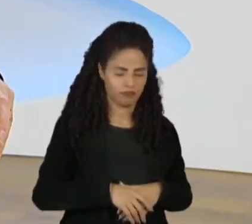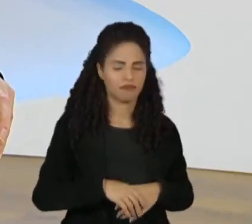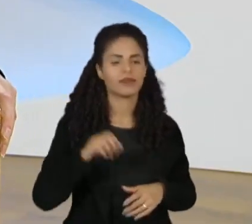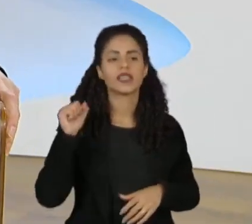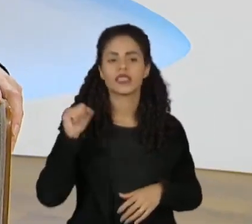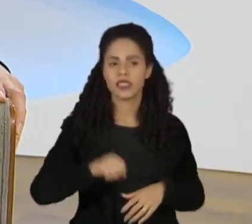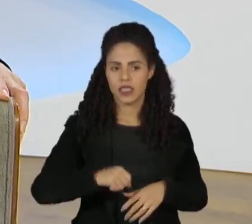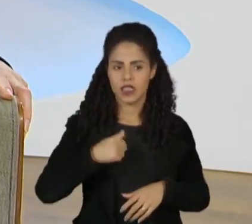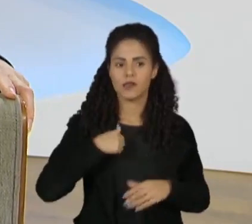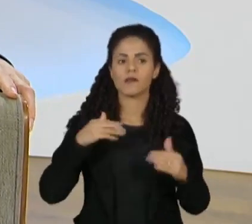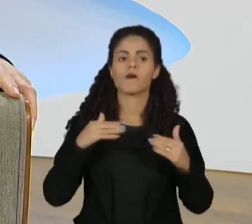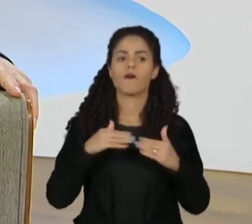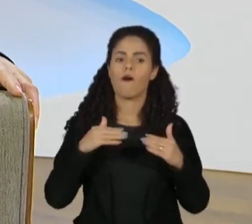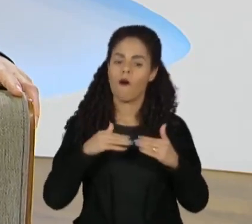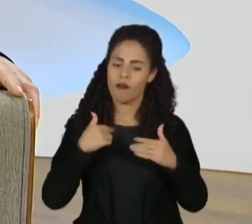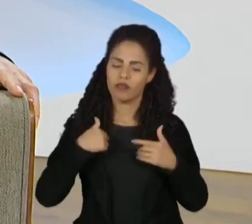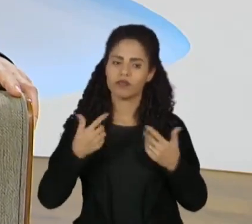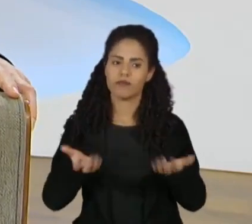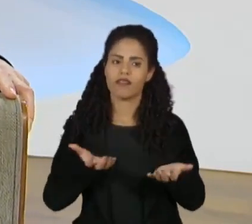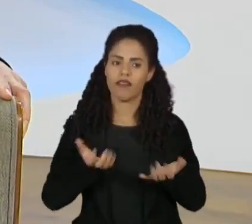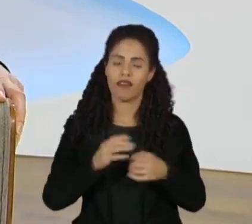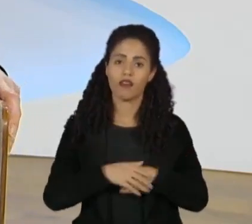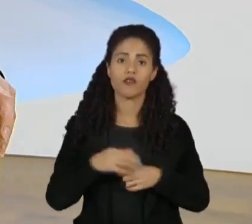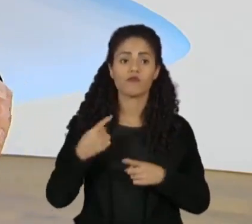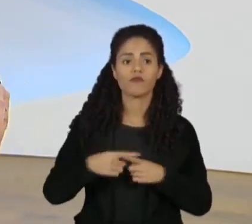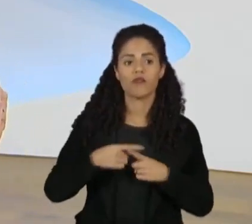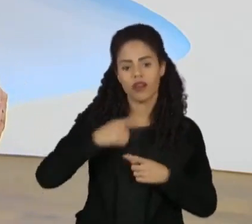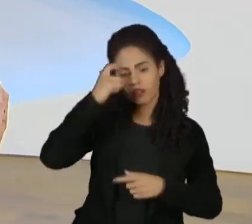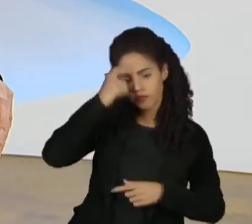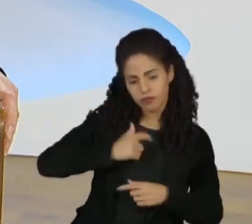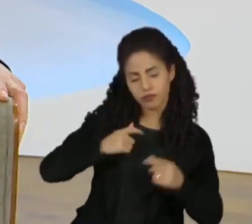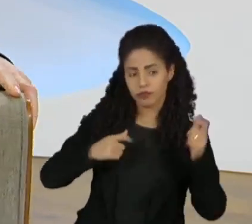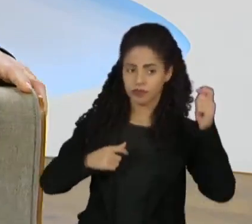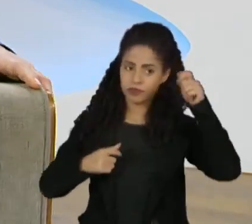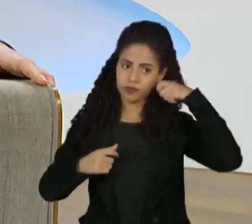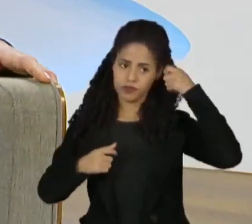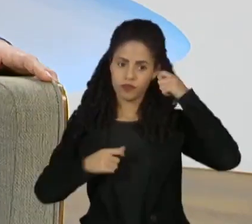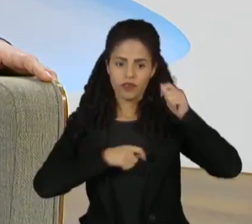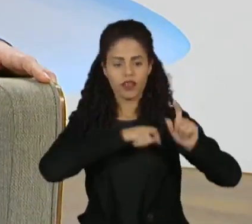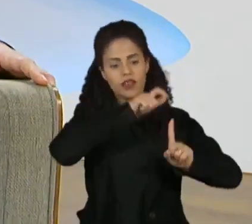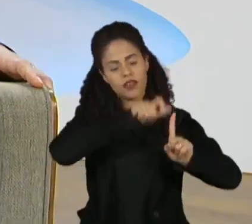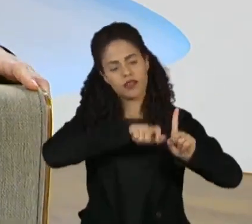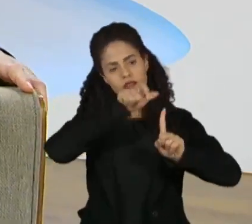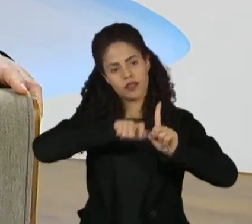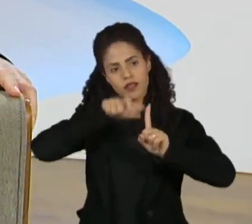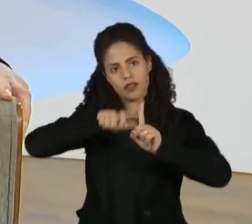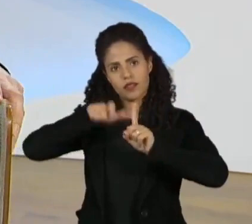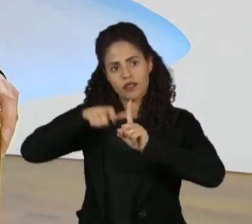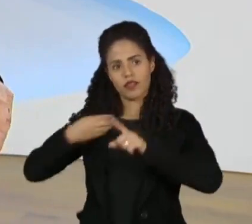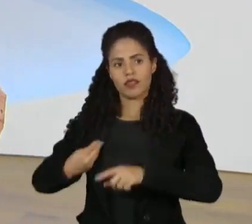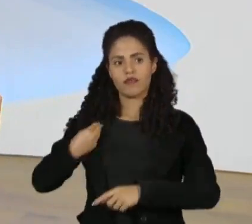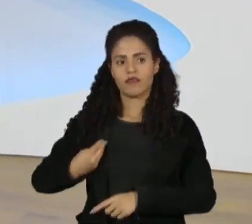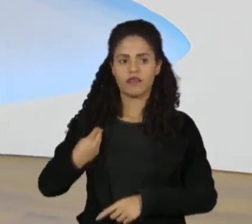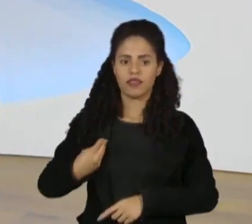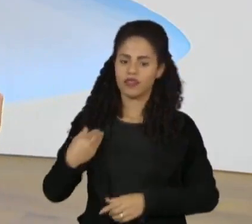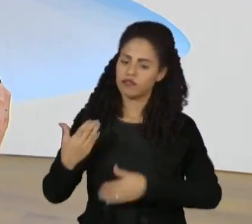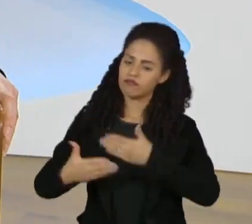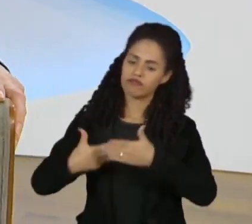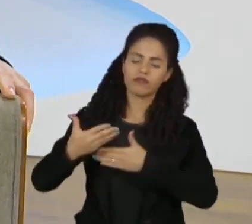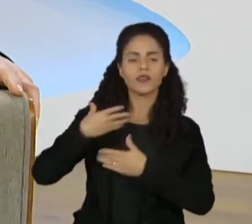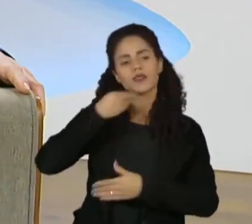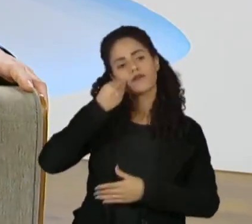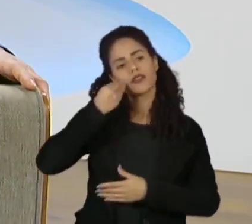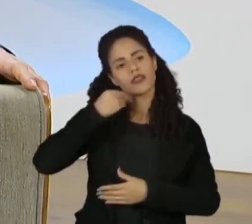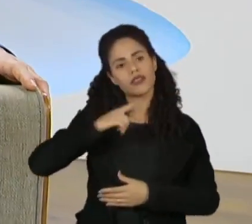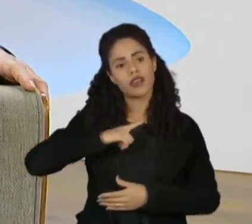eh como ator é interessante porque a gente tem personagens pela vida fora né